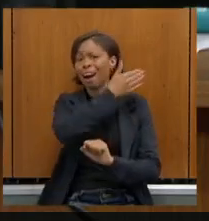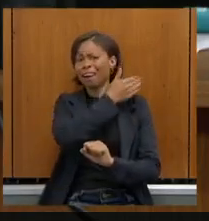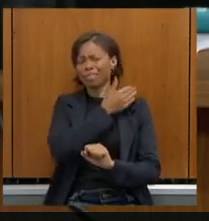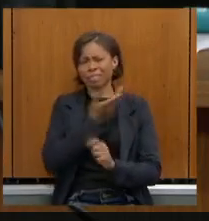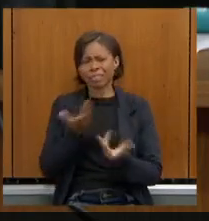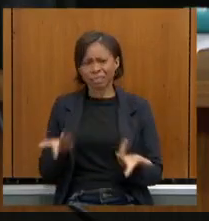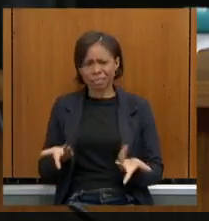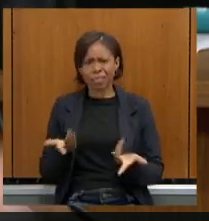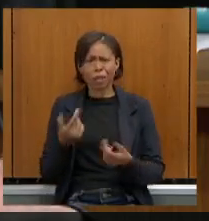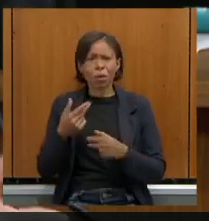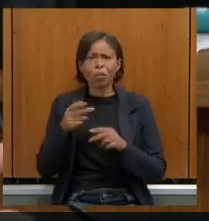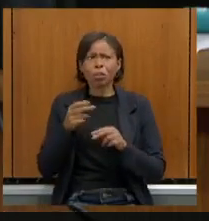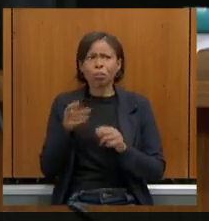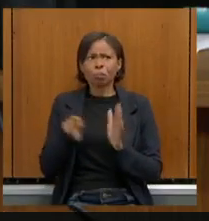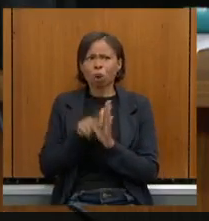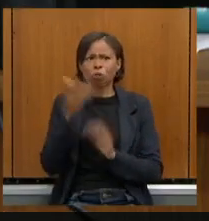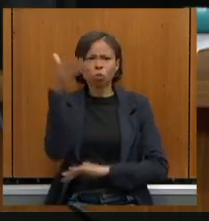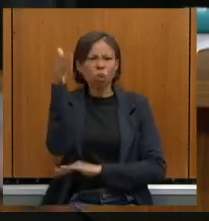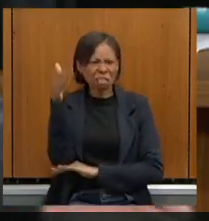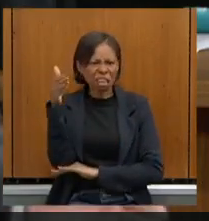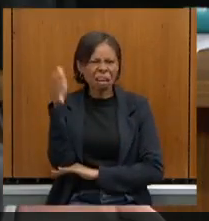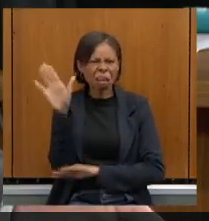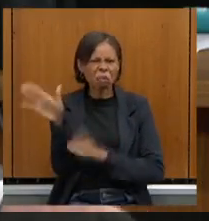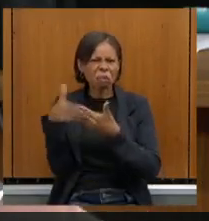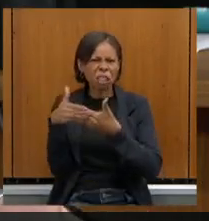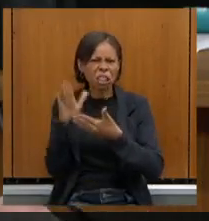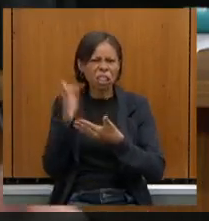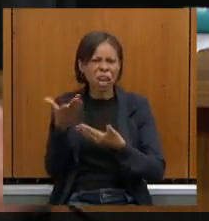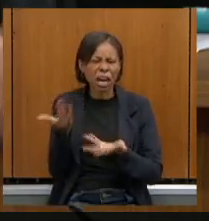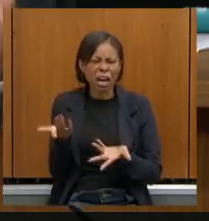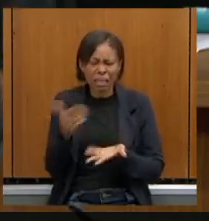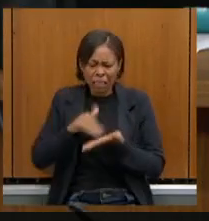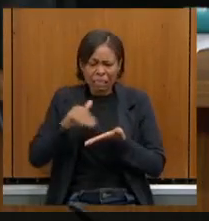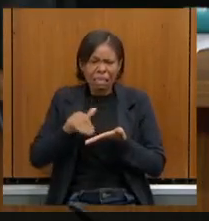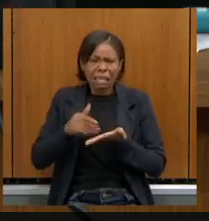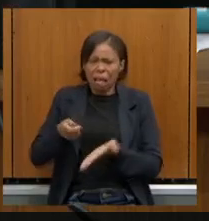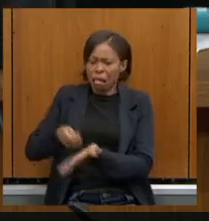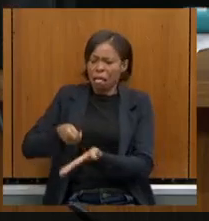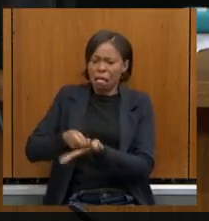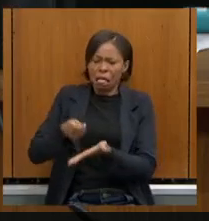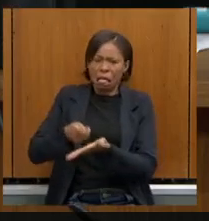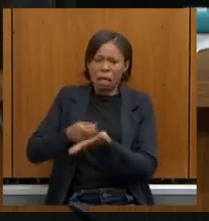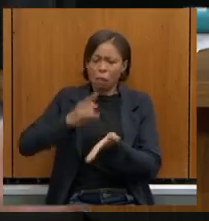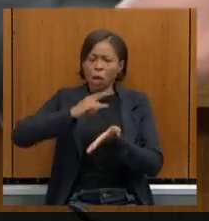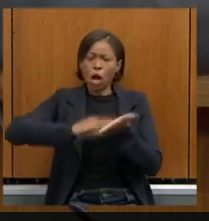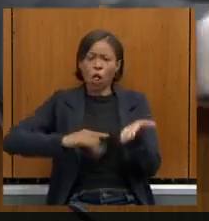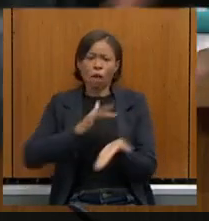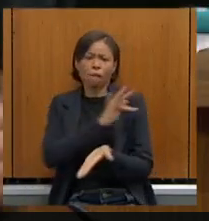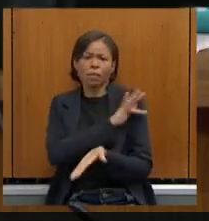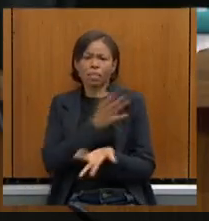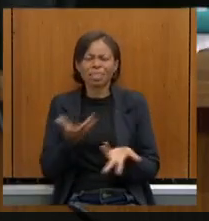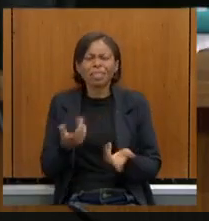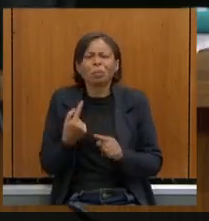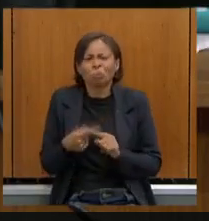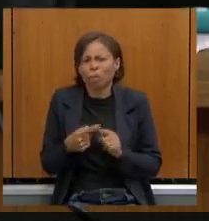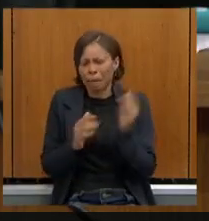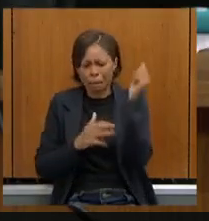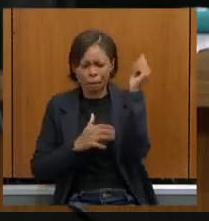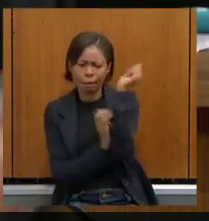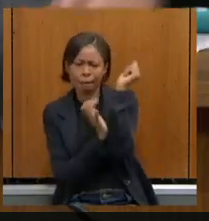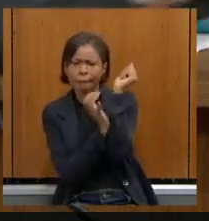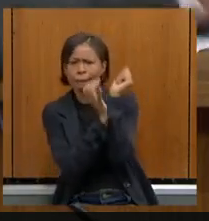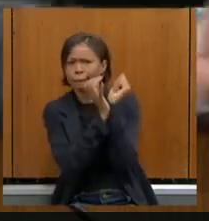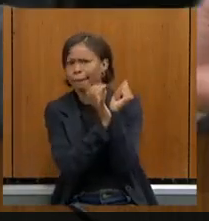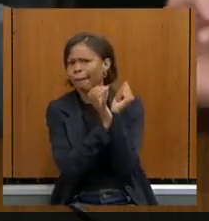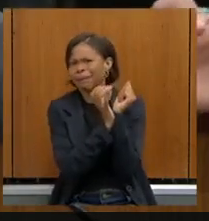a Secretaria queria uma nota fiscal de um hotel que já tinha fechado, para que tanta burocracia? me lembro da sua gestão,